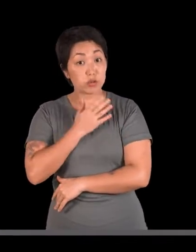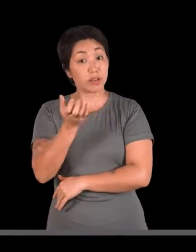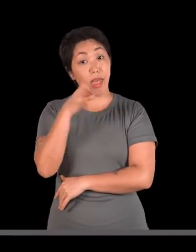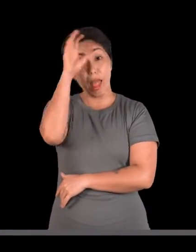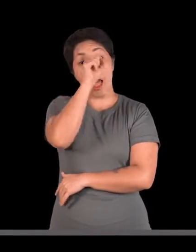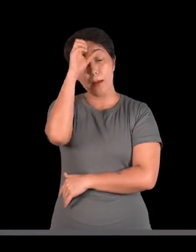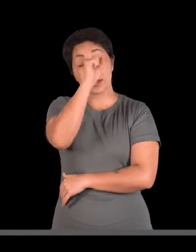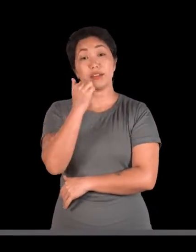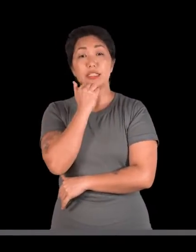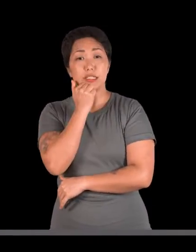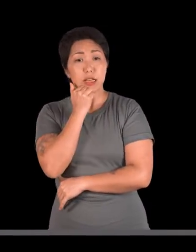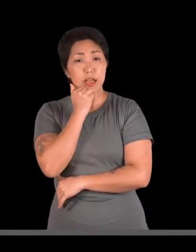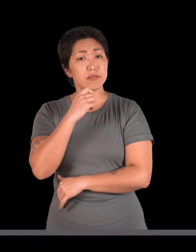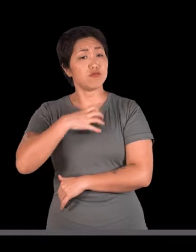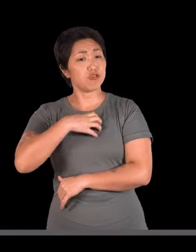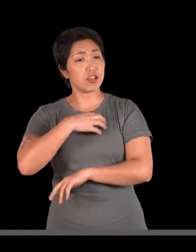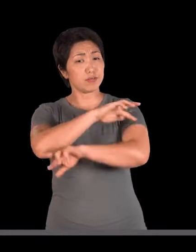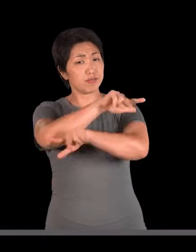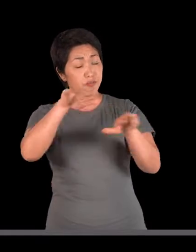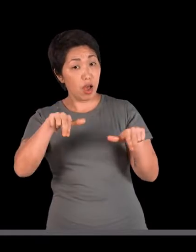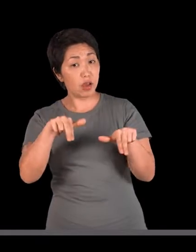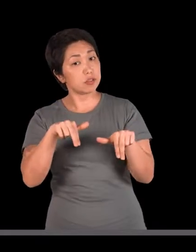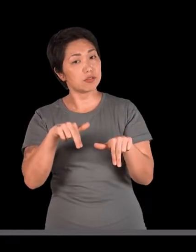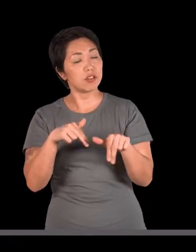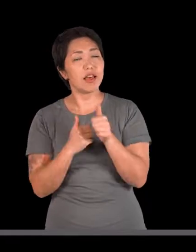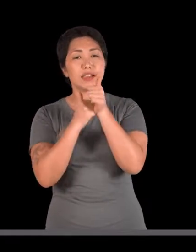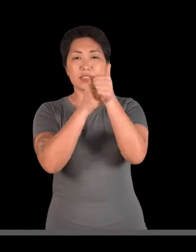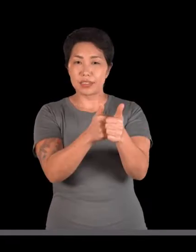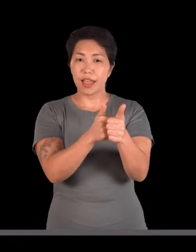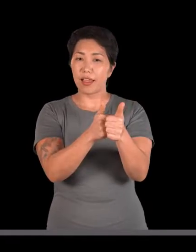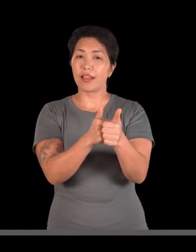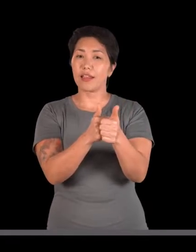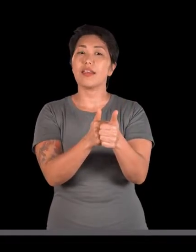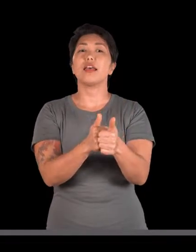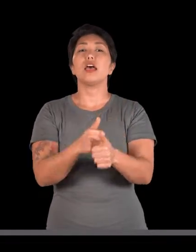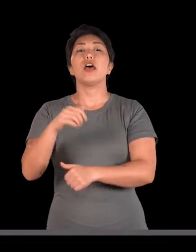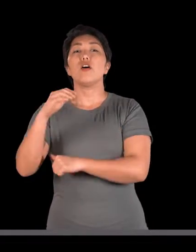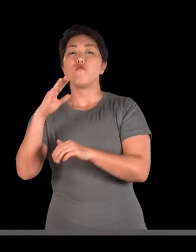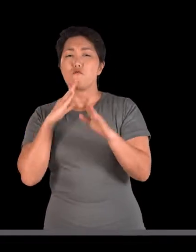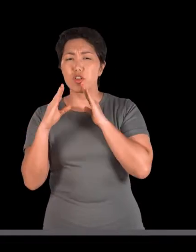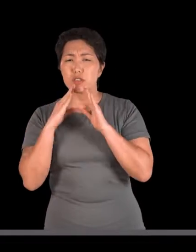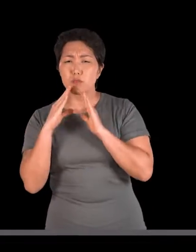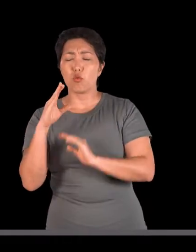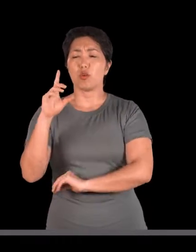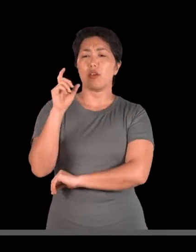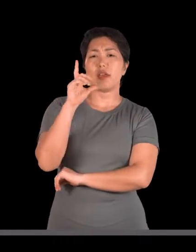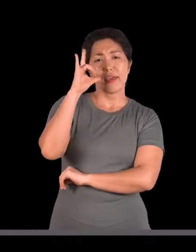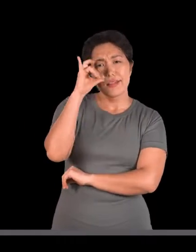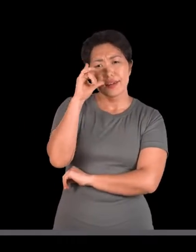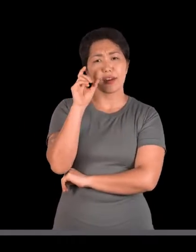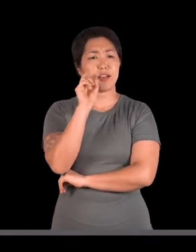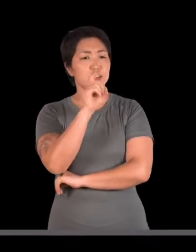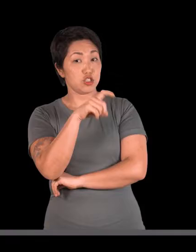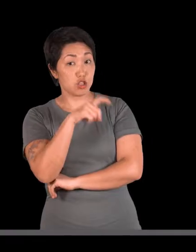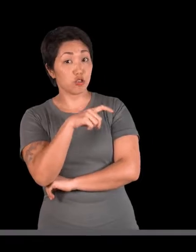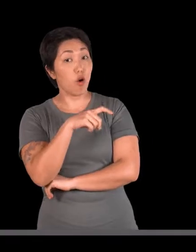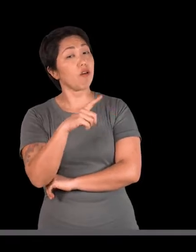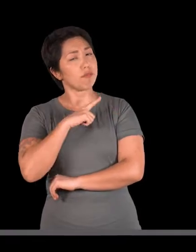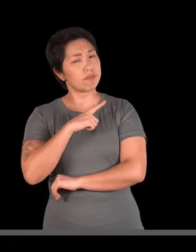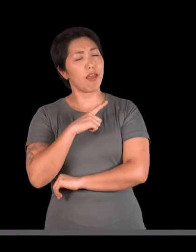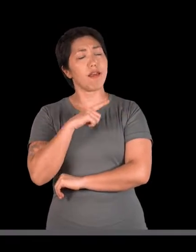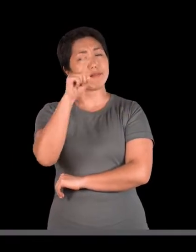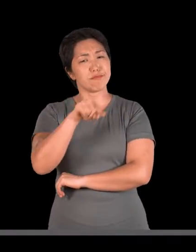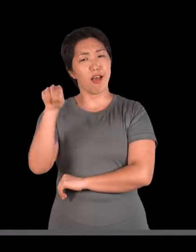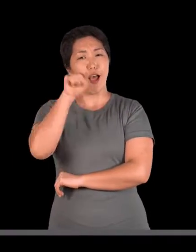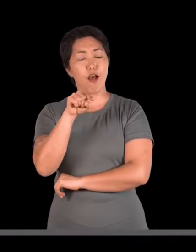quer aprender ciências de diferentes formas, me siga, @maiscienciasrafaela no Instagram, no TikTok, no Facebook. Você vai ter